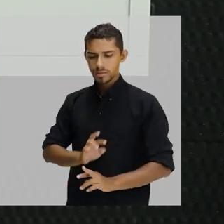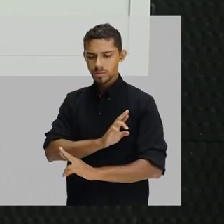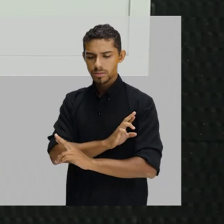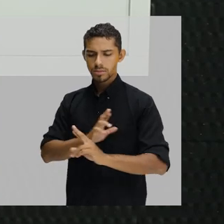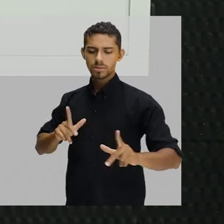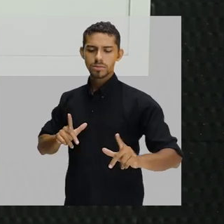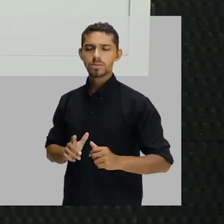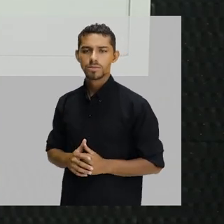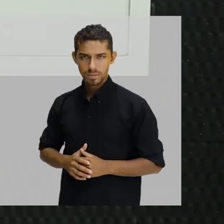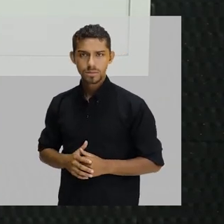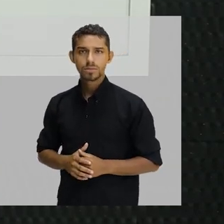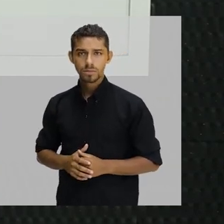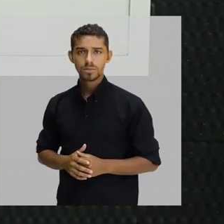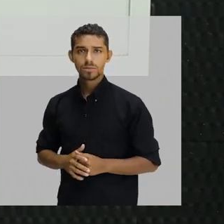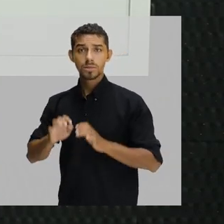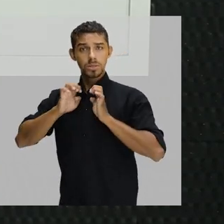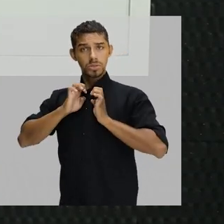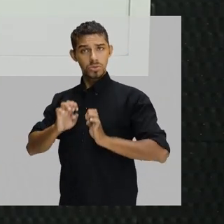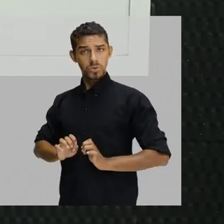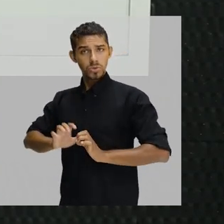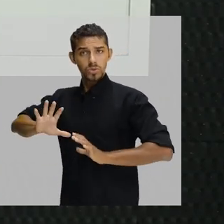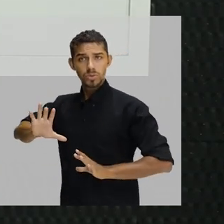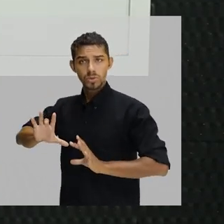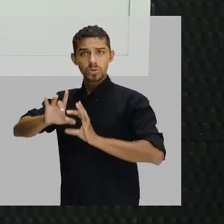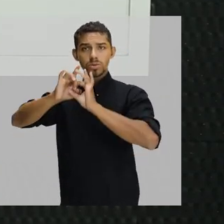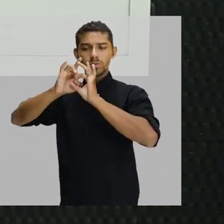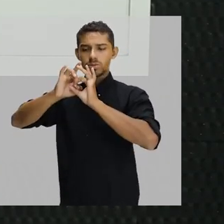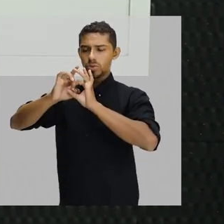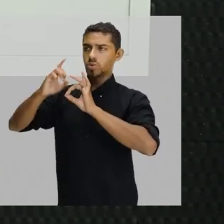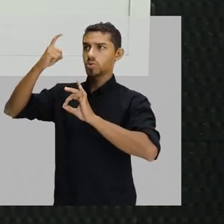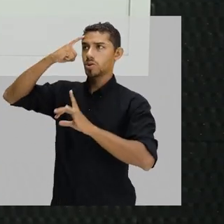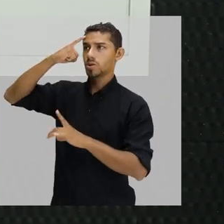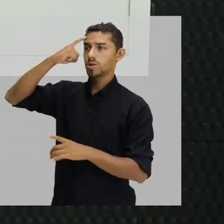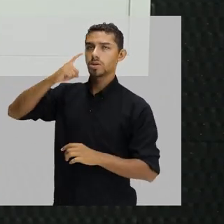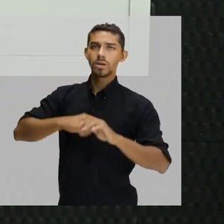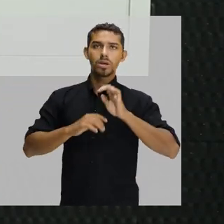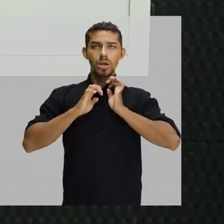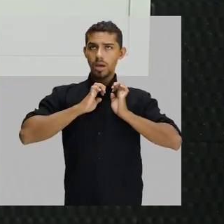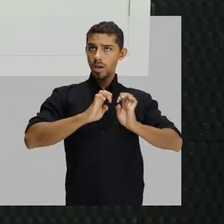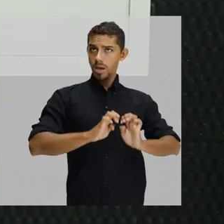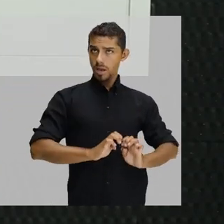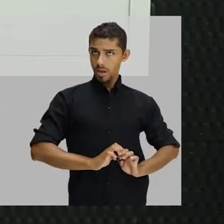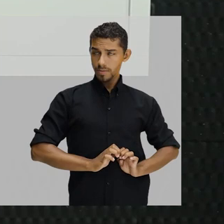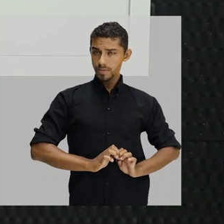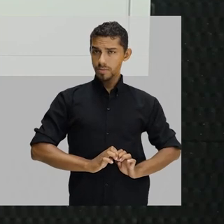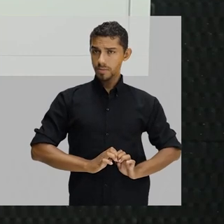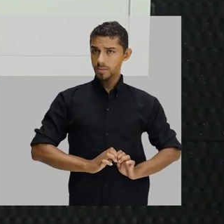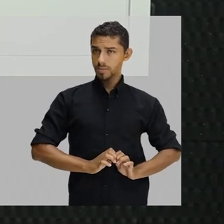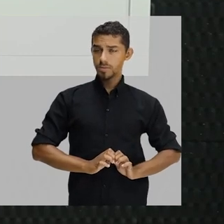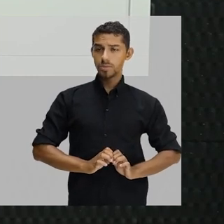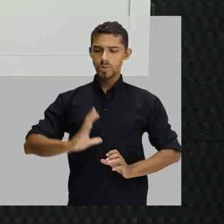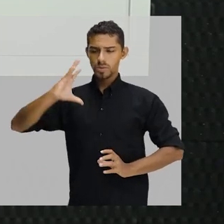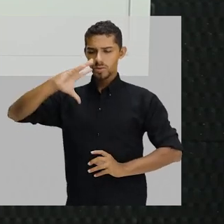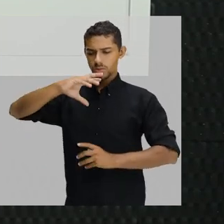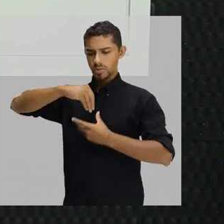aqui criar logo esta intuição básica. Ética